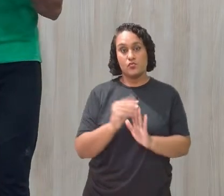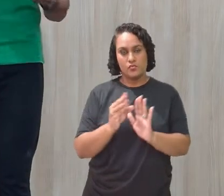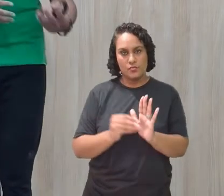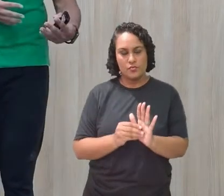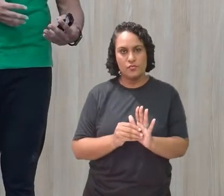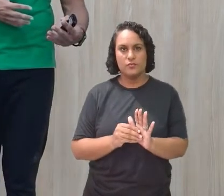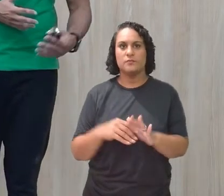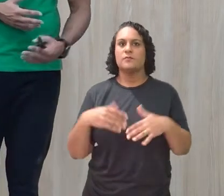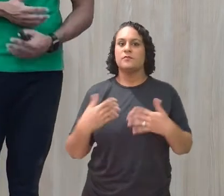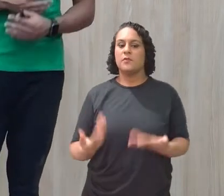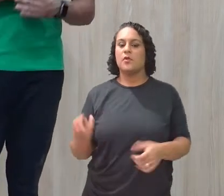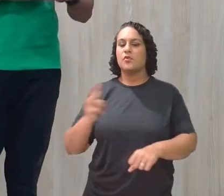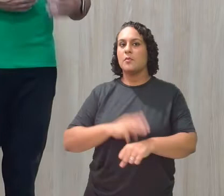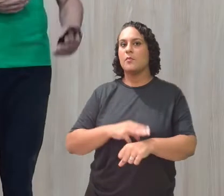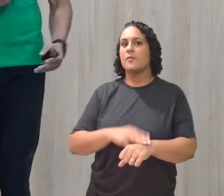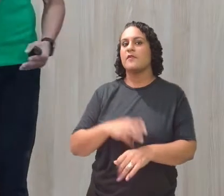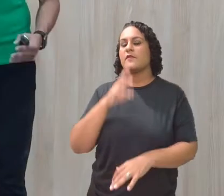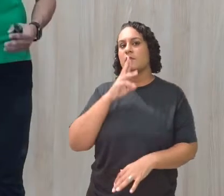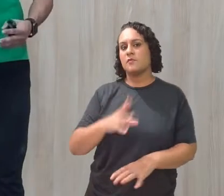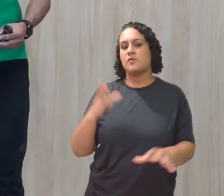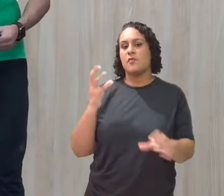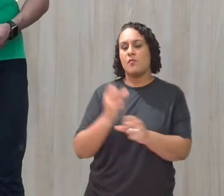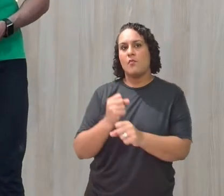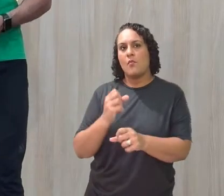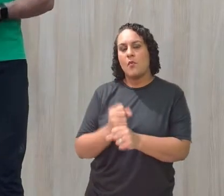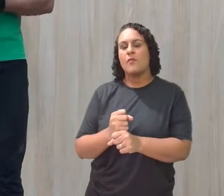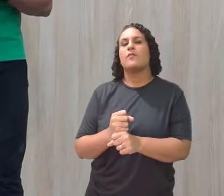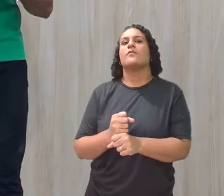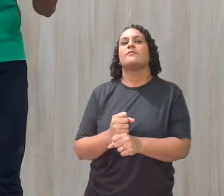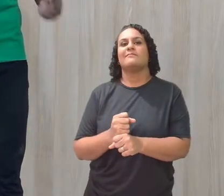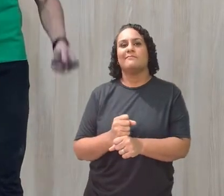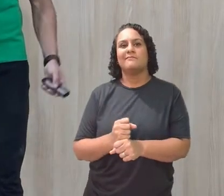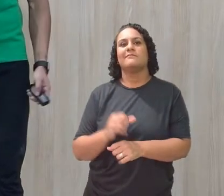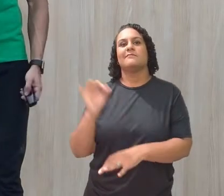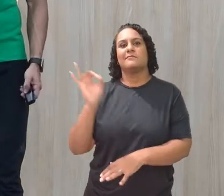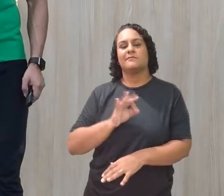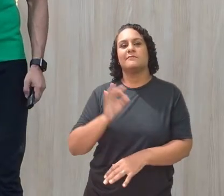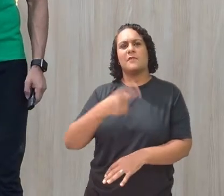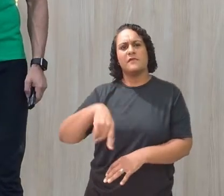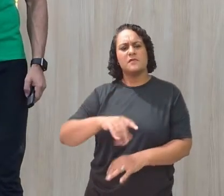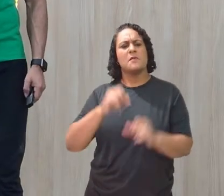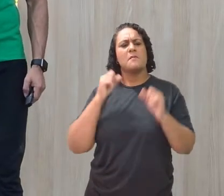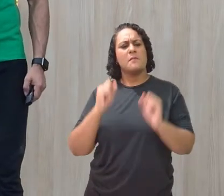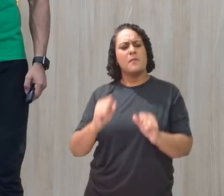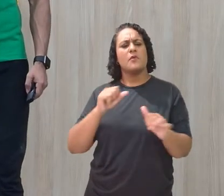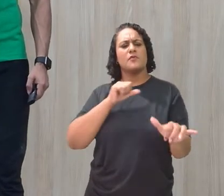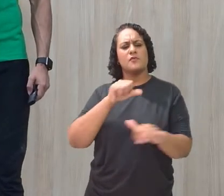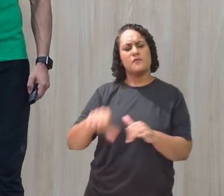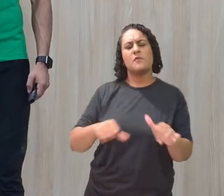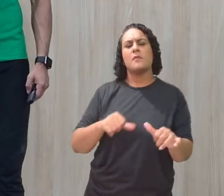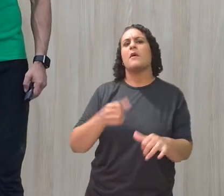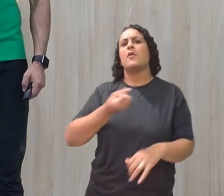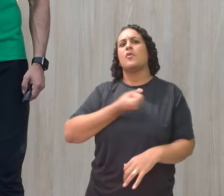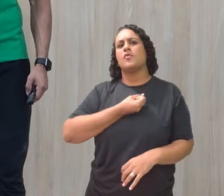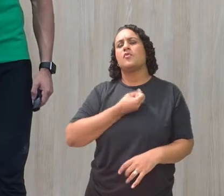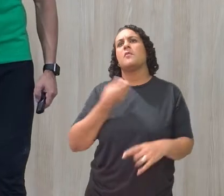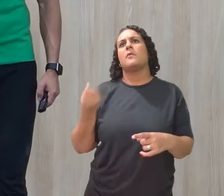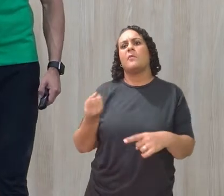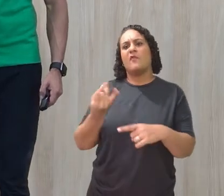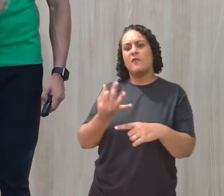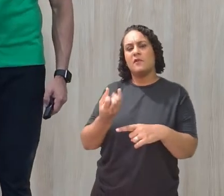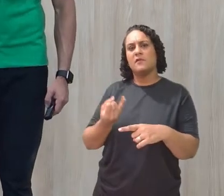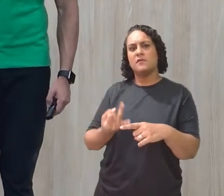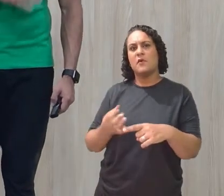quando a gente for resolver essa ideia das porcentagens aí você pode transformar os números aí para fração ou para